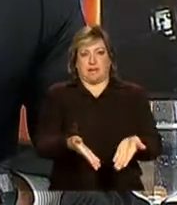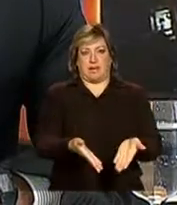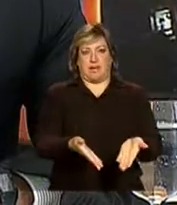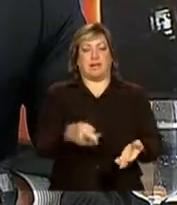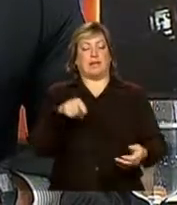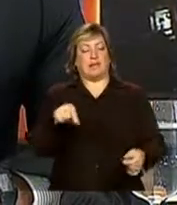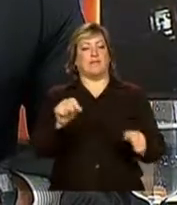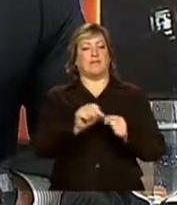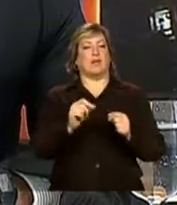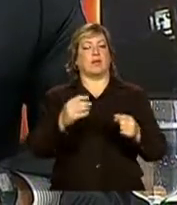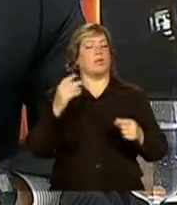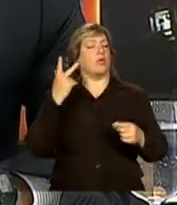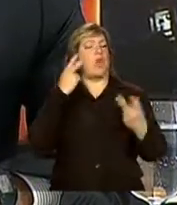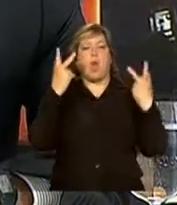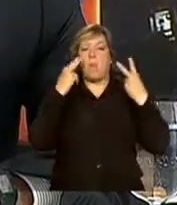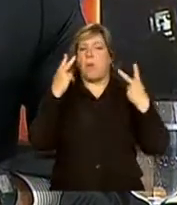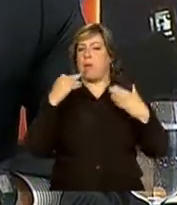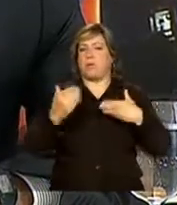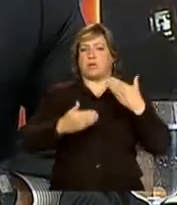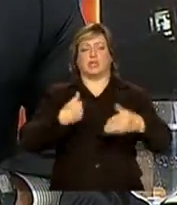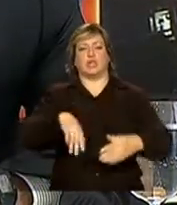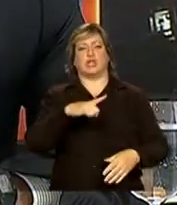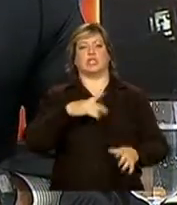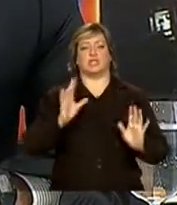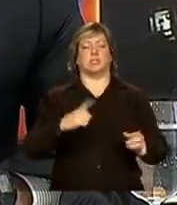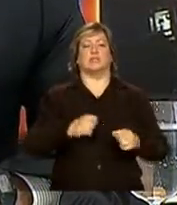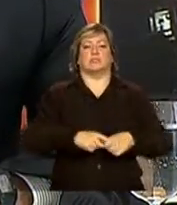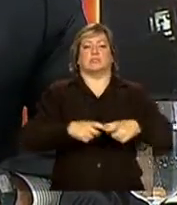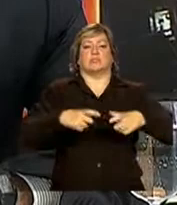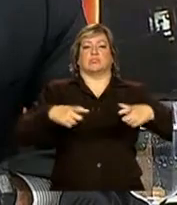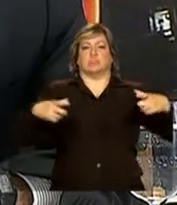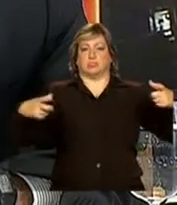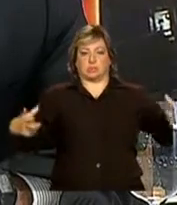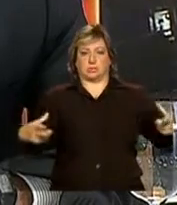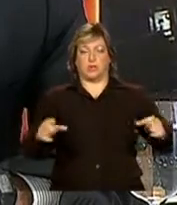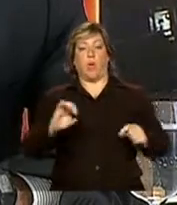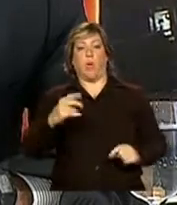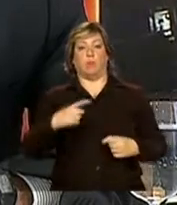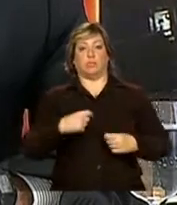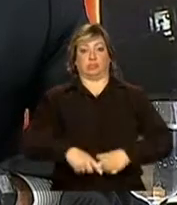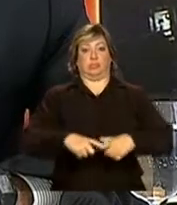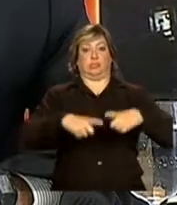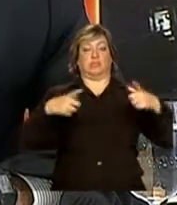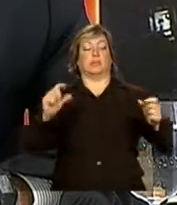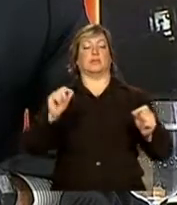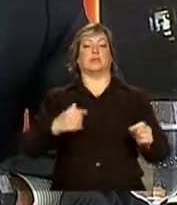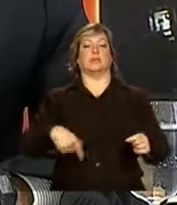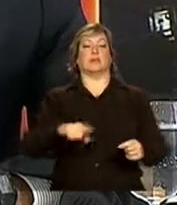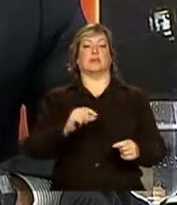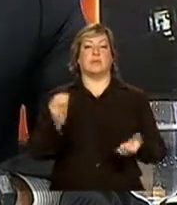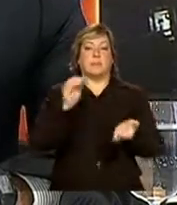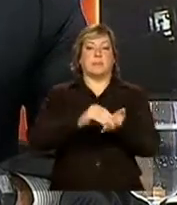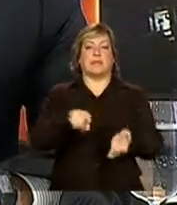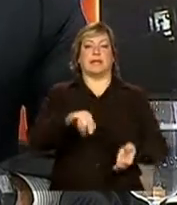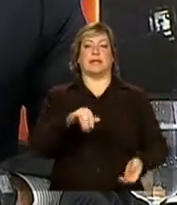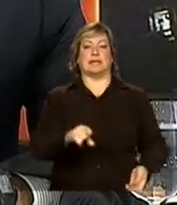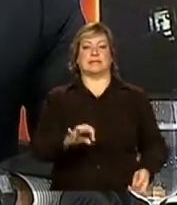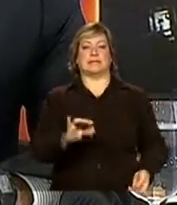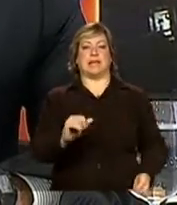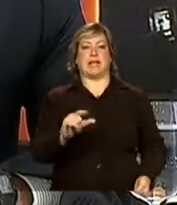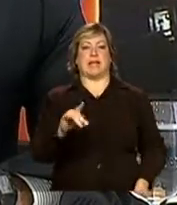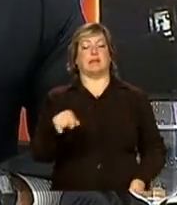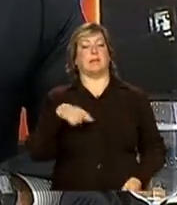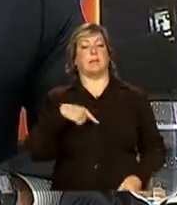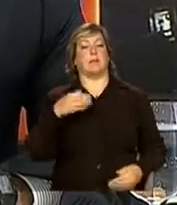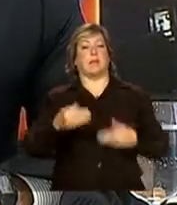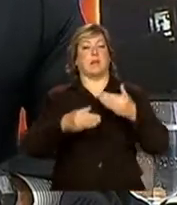dos processos normais que a gente já tem de expansão ou de ampliação da capacidade instalada. E isso são frutos de